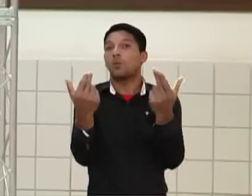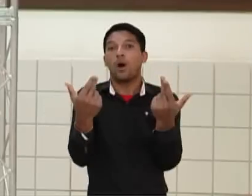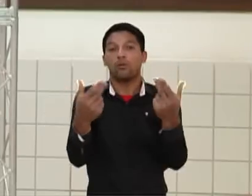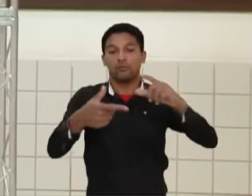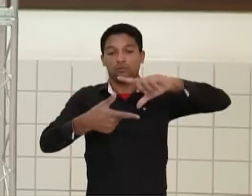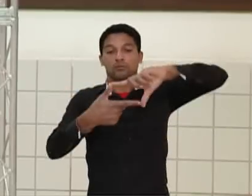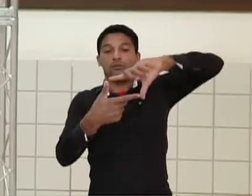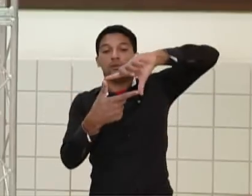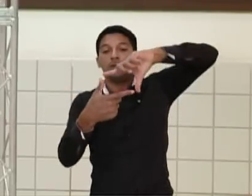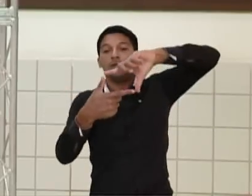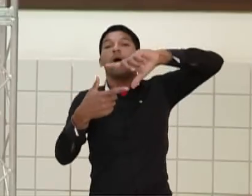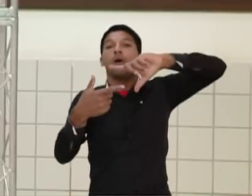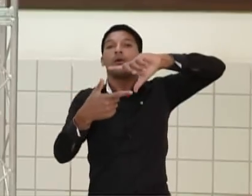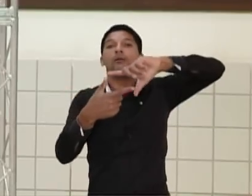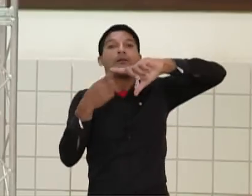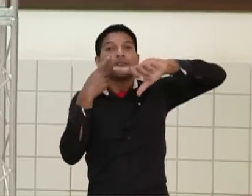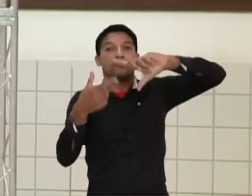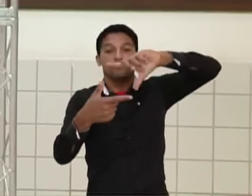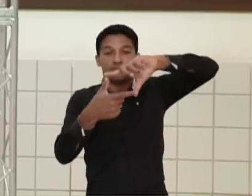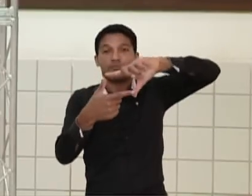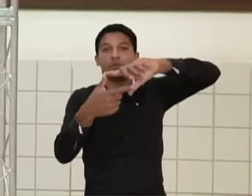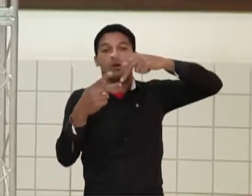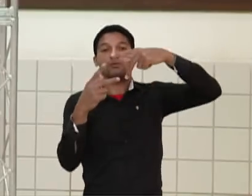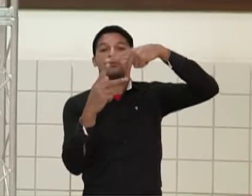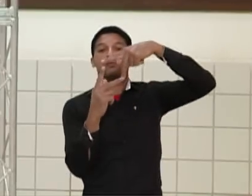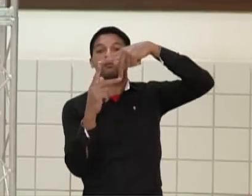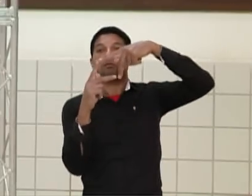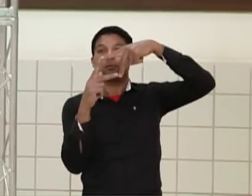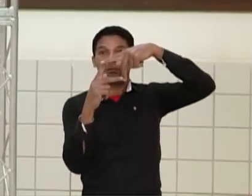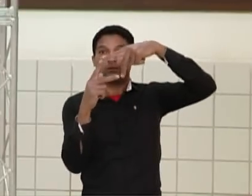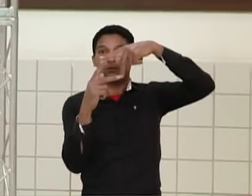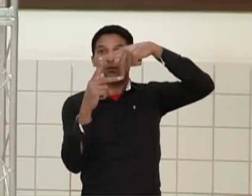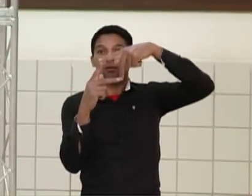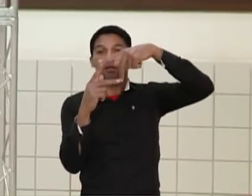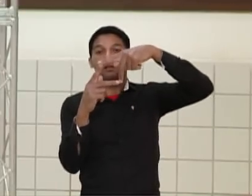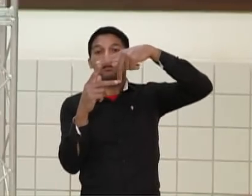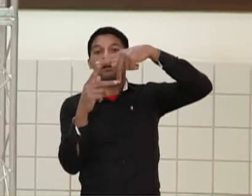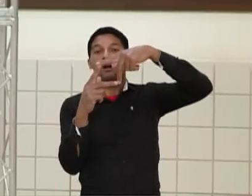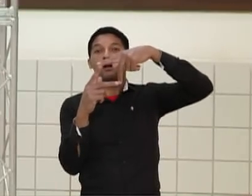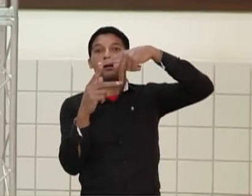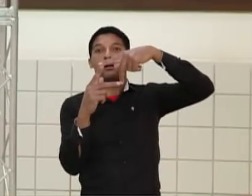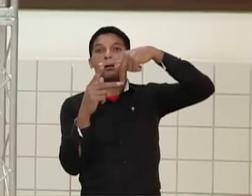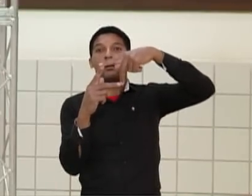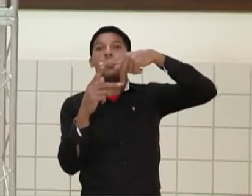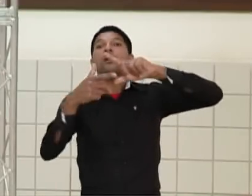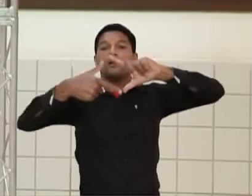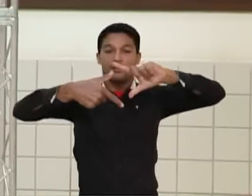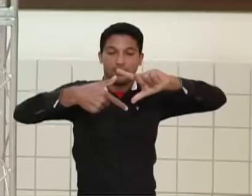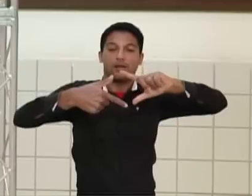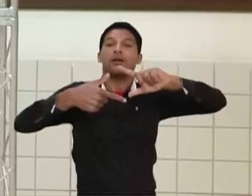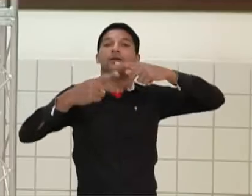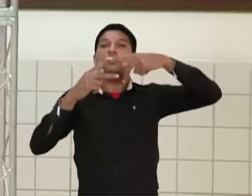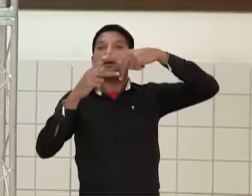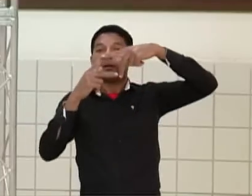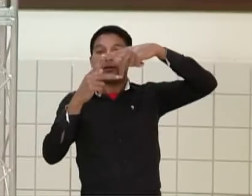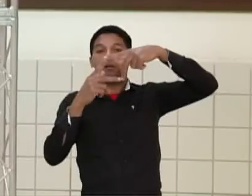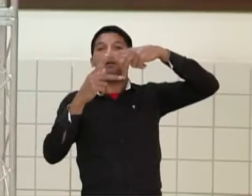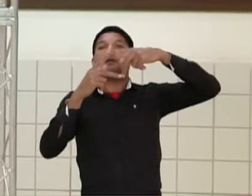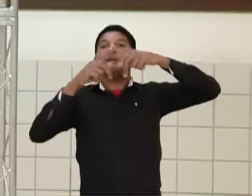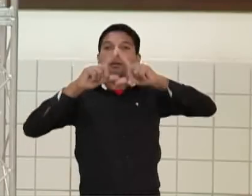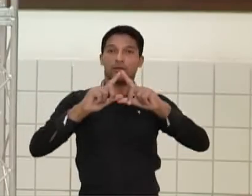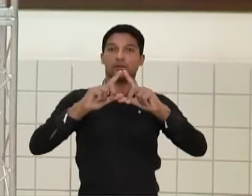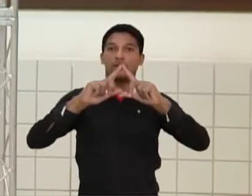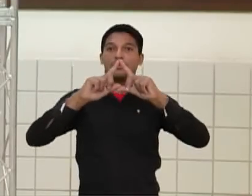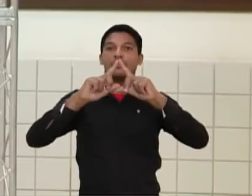ele é um paralelogramo que tem os 4 ângulos de mesma medida. Se os 4 ângulos têm a mesma medida, isso quer dizer o quê? Que a medida de cada um deles